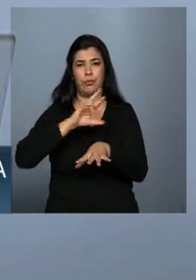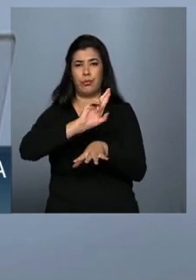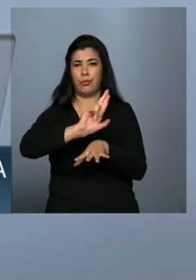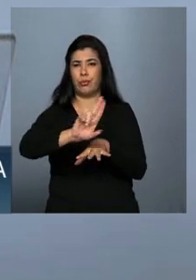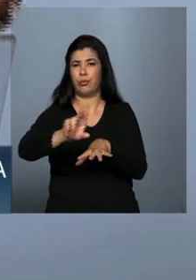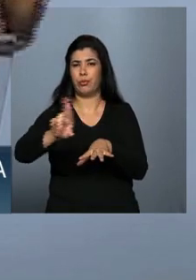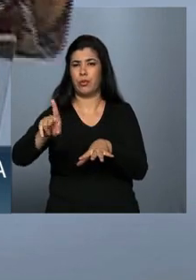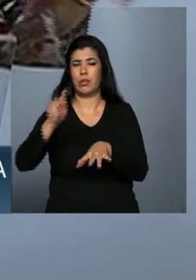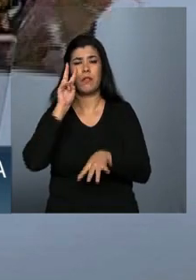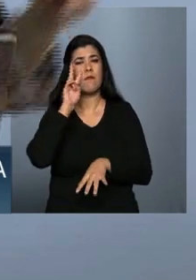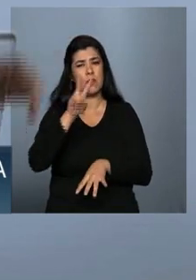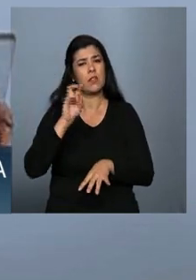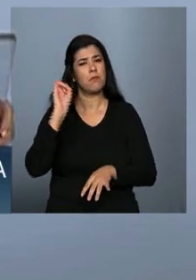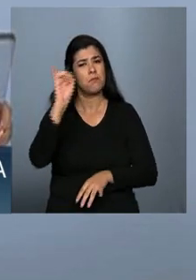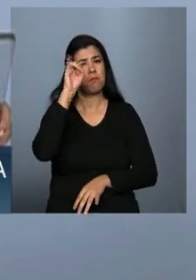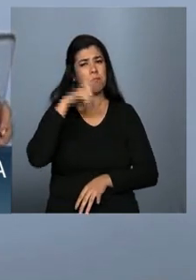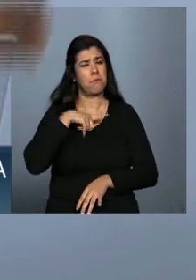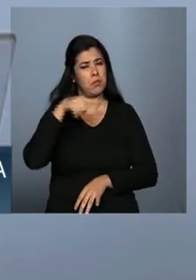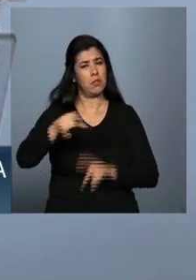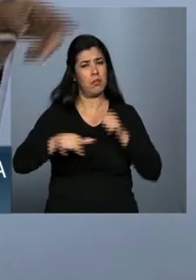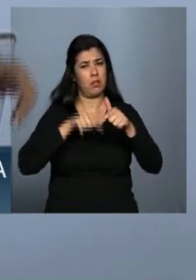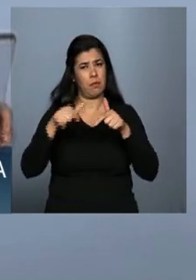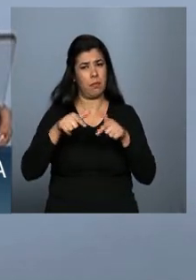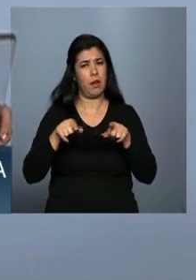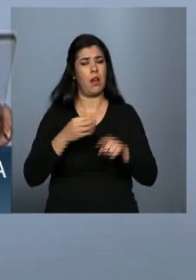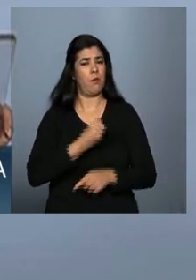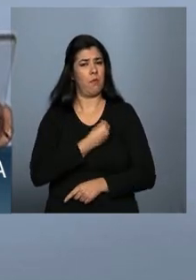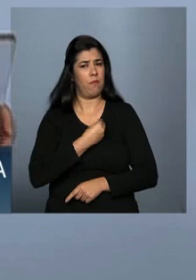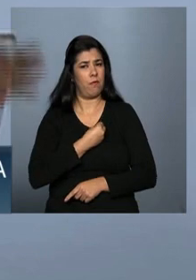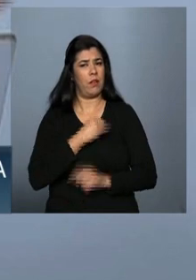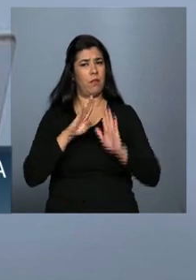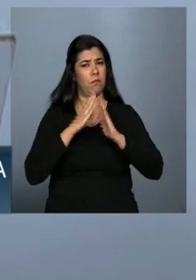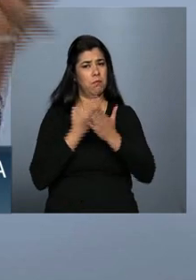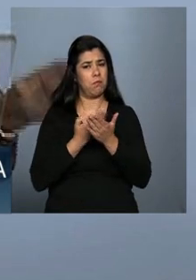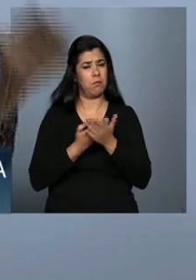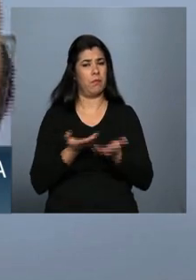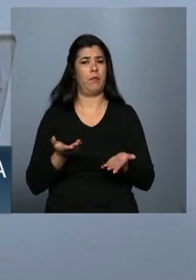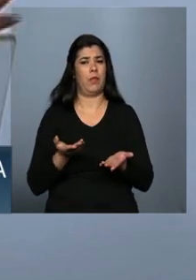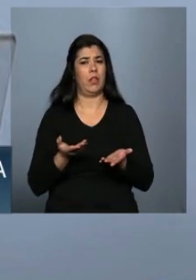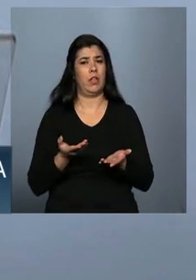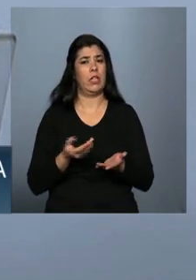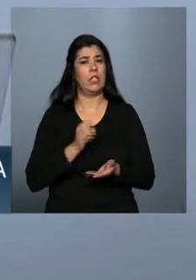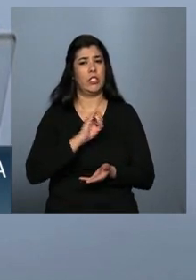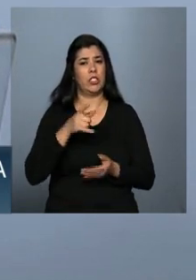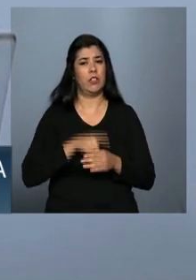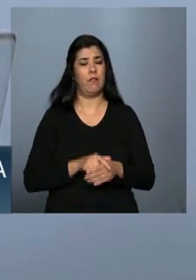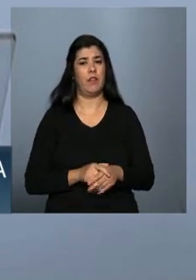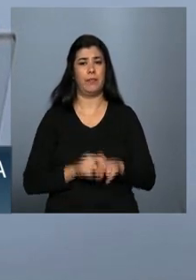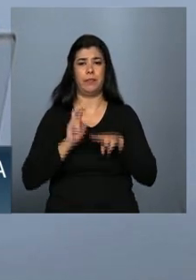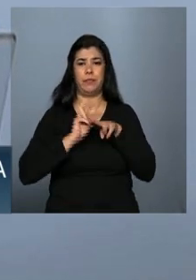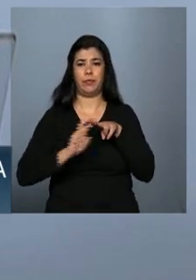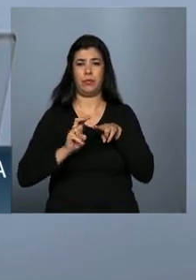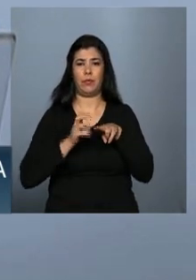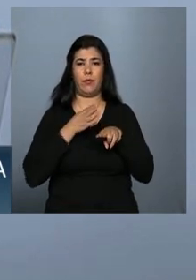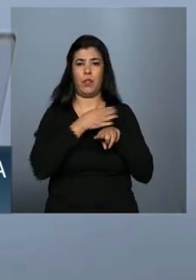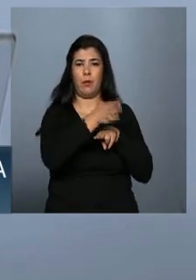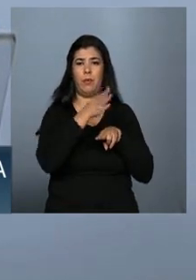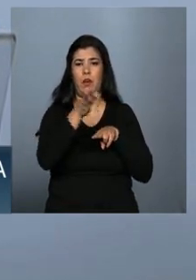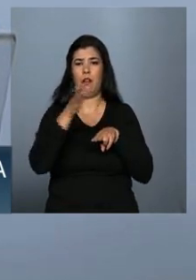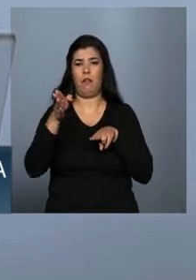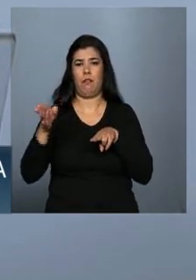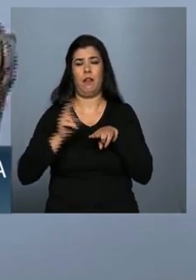Para todo mundo que trabalha e vive aqui, que estuda aqui. Quanto mais linhas de metrô nós